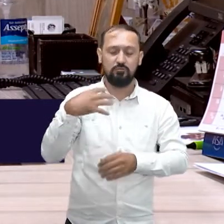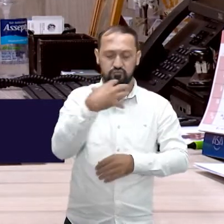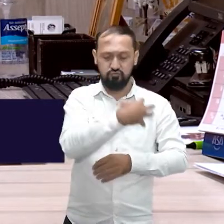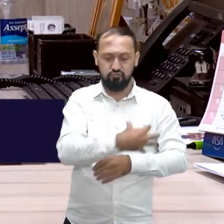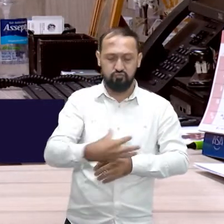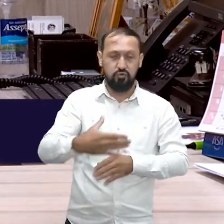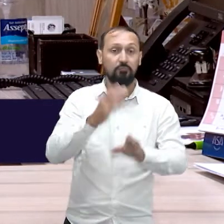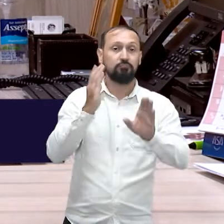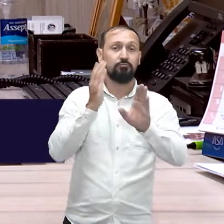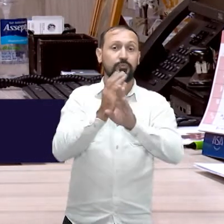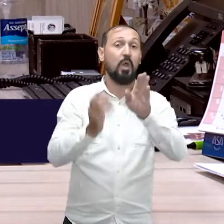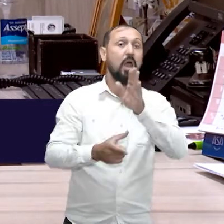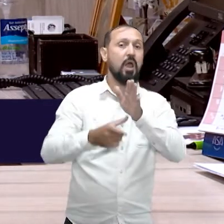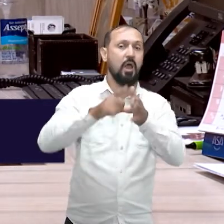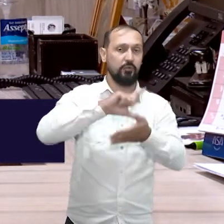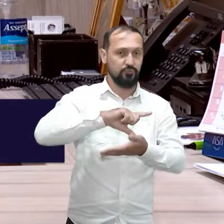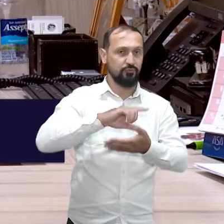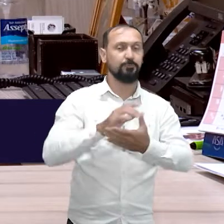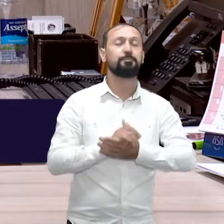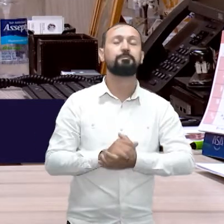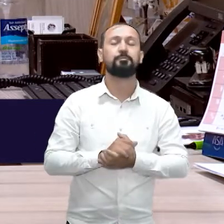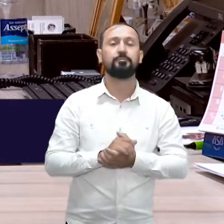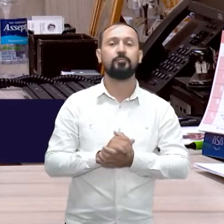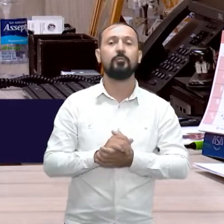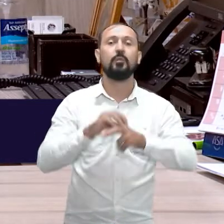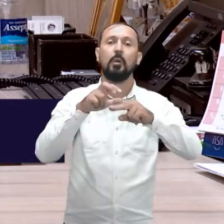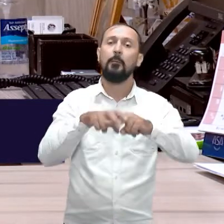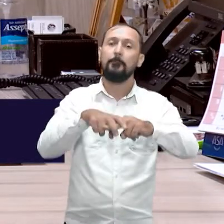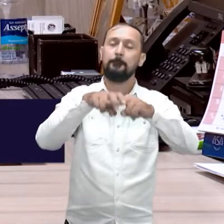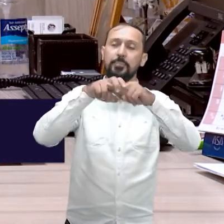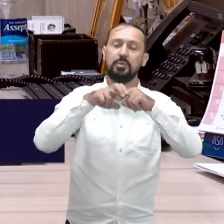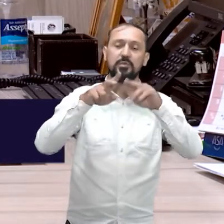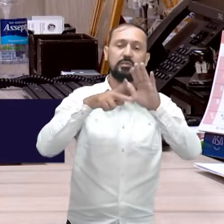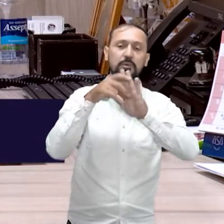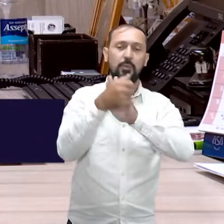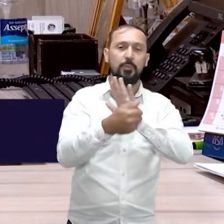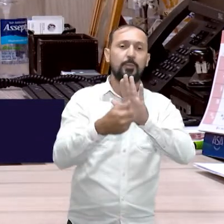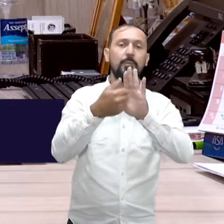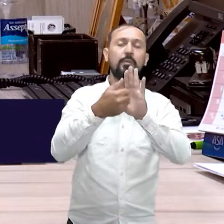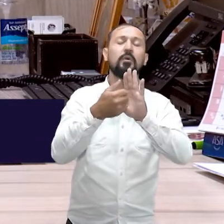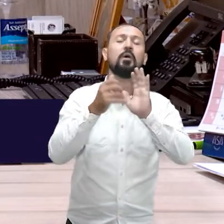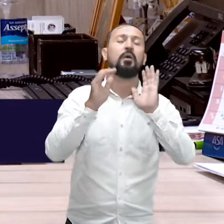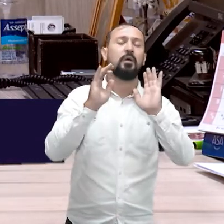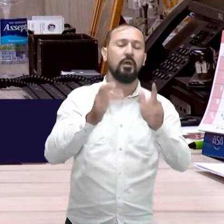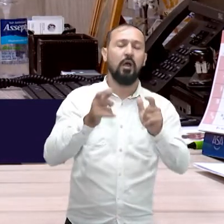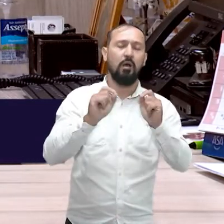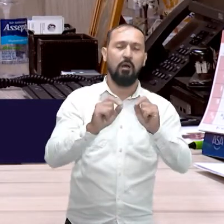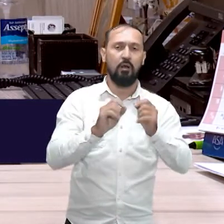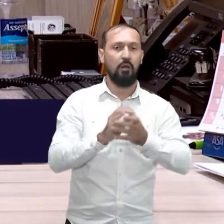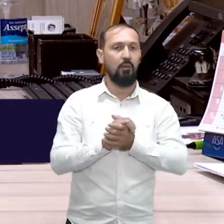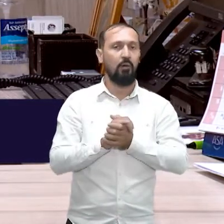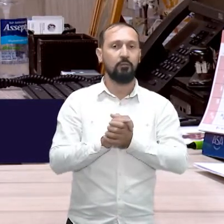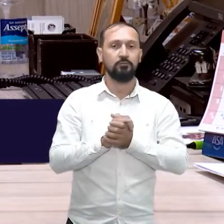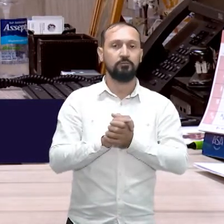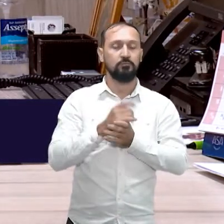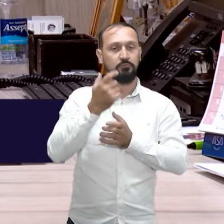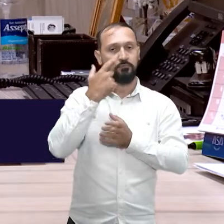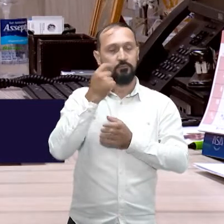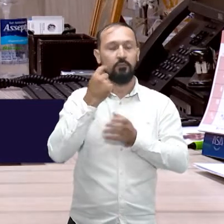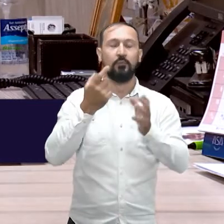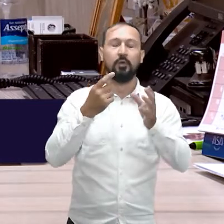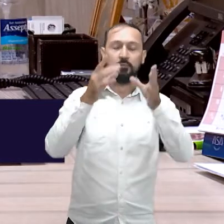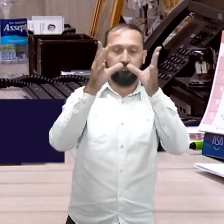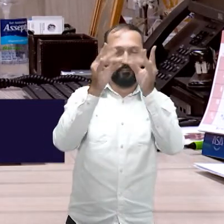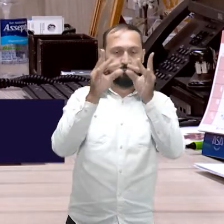linha, equipamentos com alta acurácia, capaz do diagnóstico precoce. Portanto, esse projeto estava nos